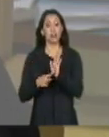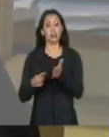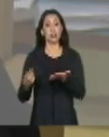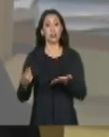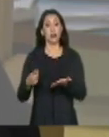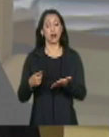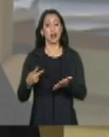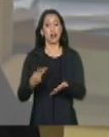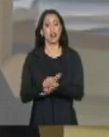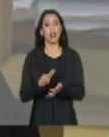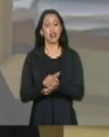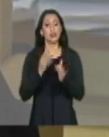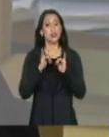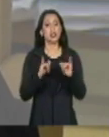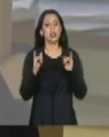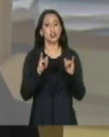declarações.